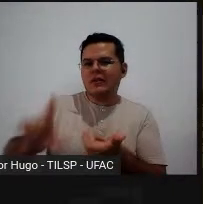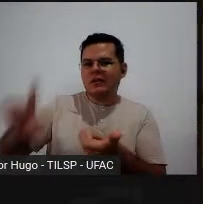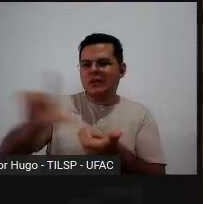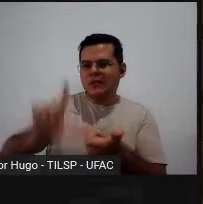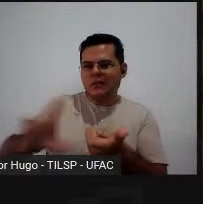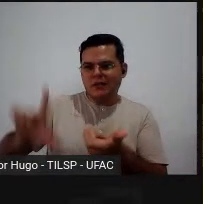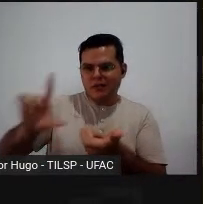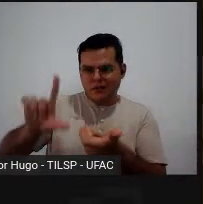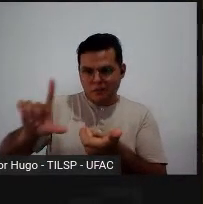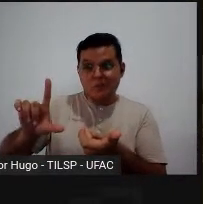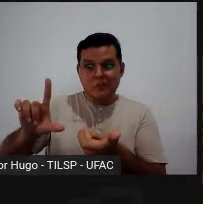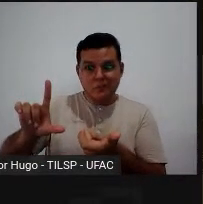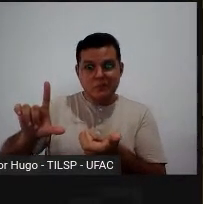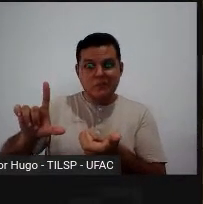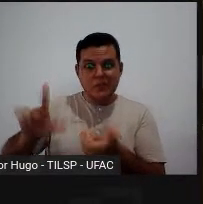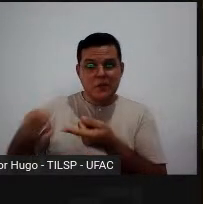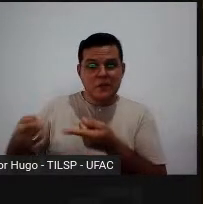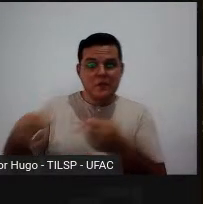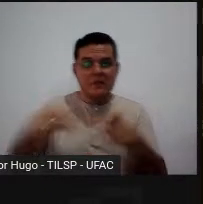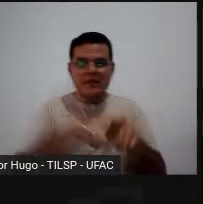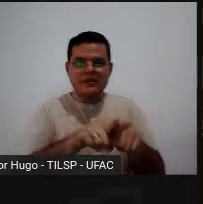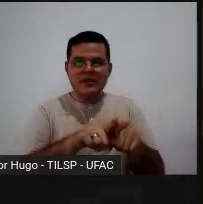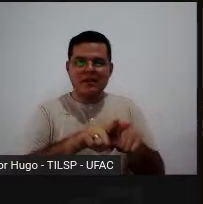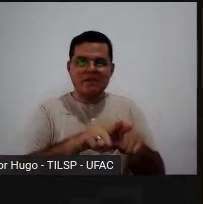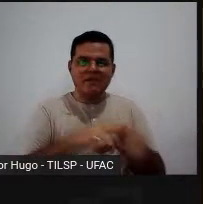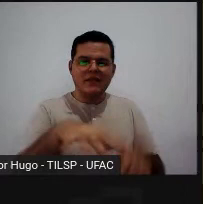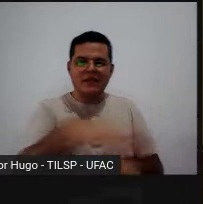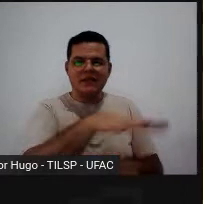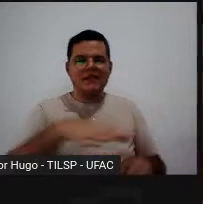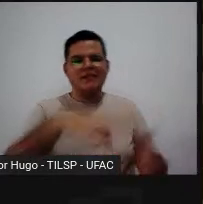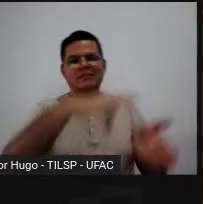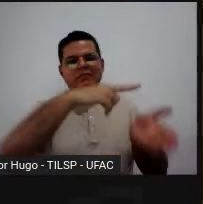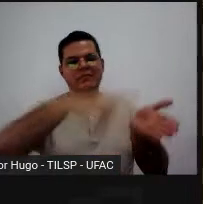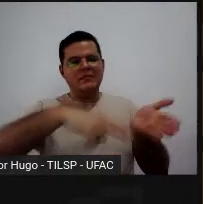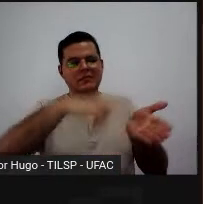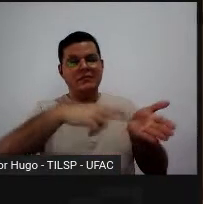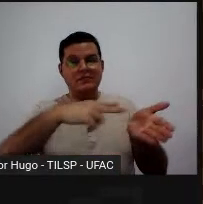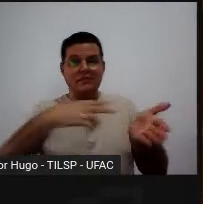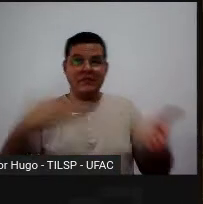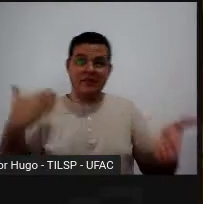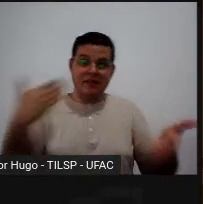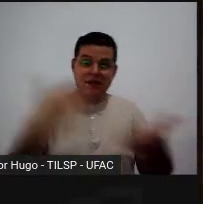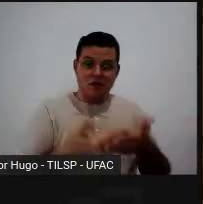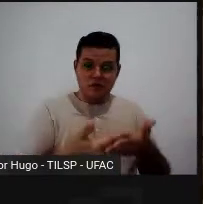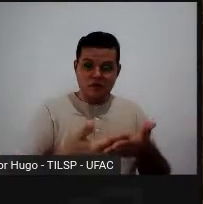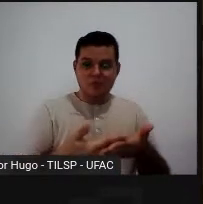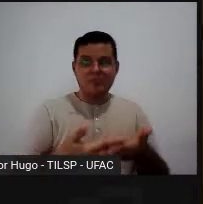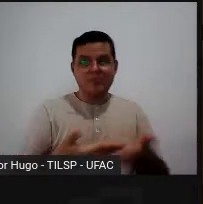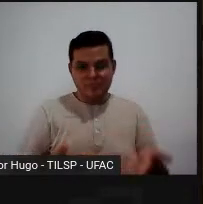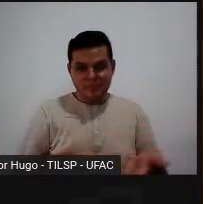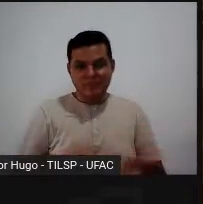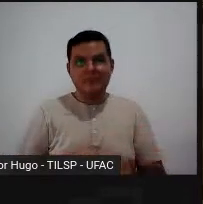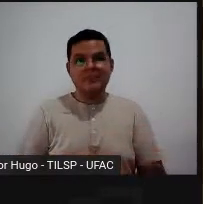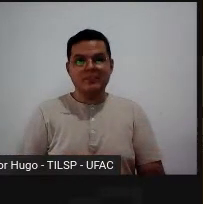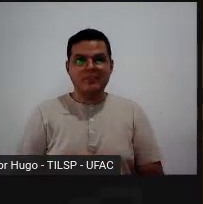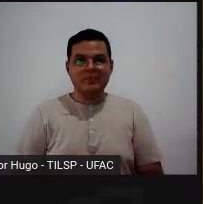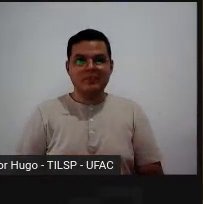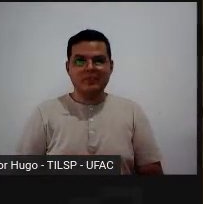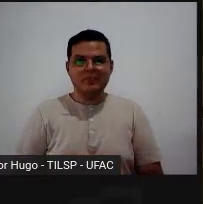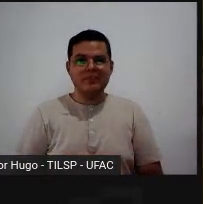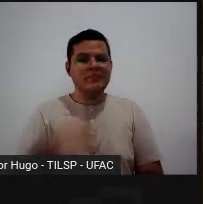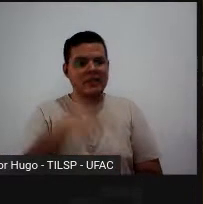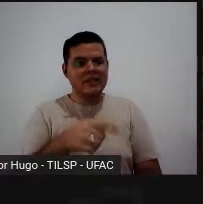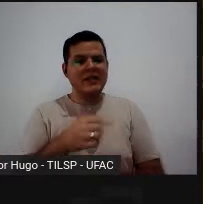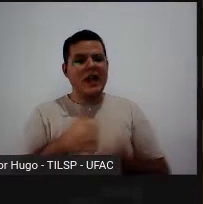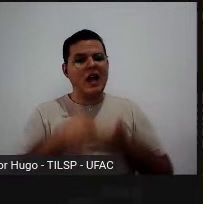quando o assunto é leitura, e até hoje essa área ajuda e auxilia o